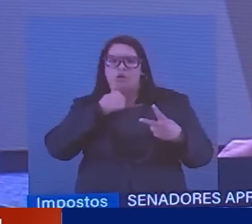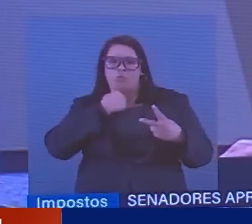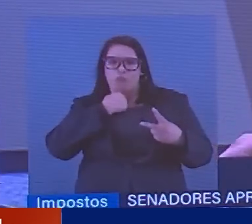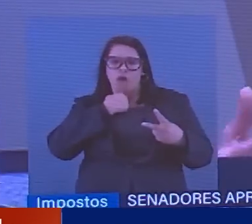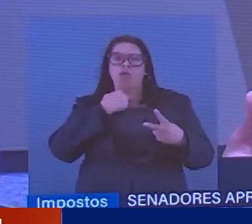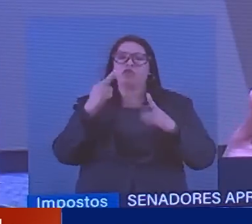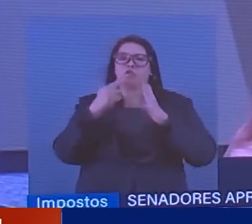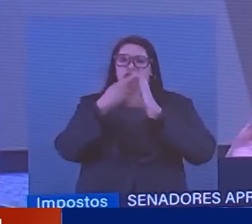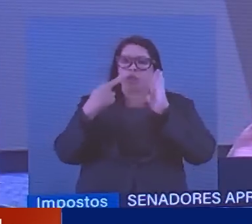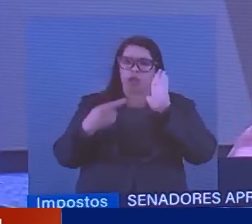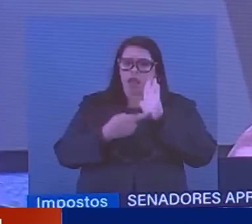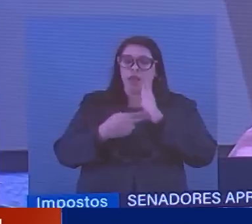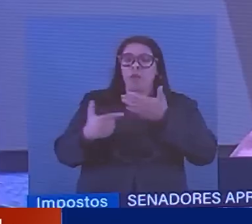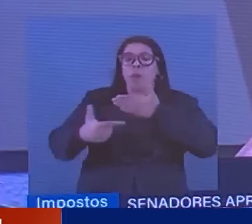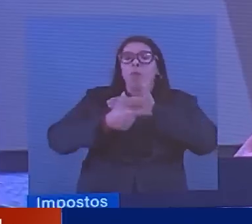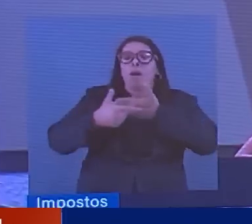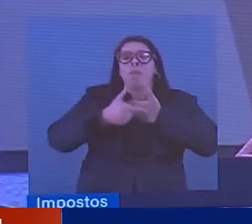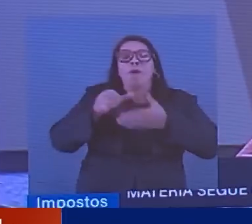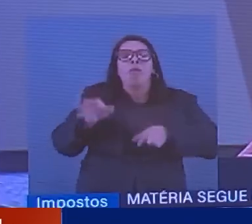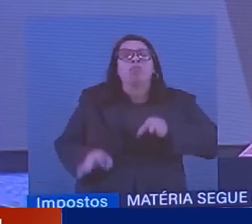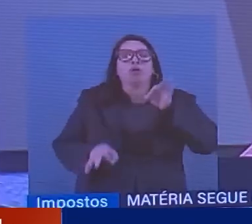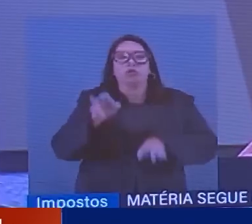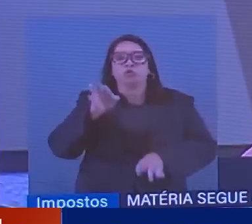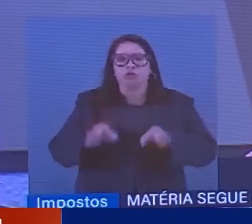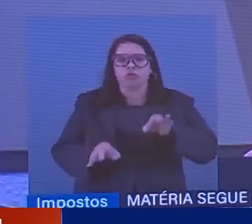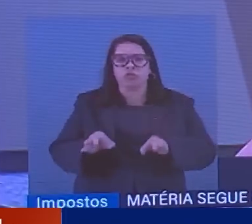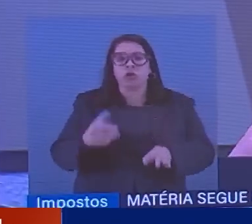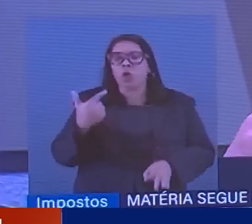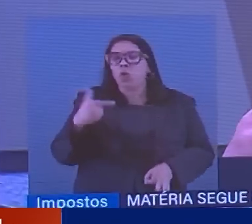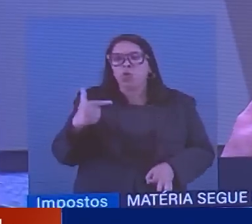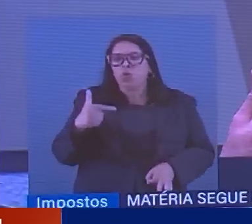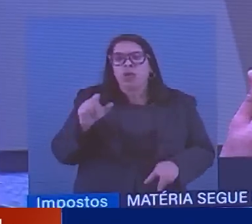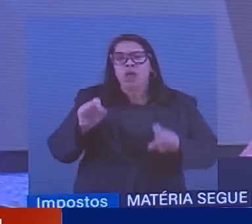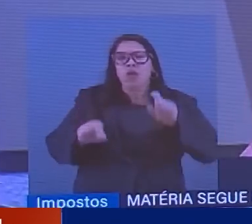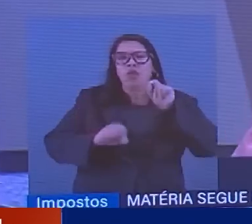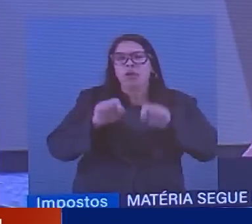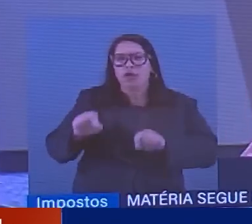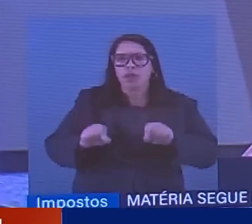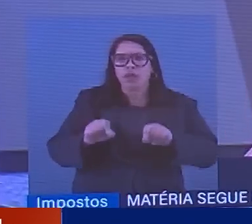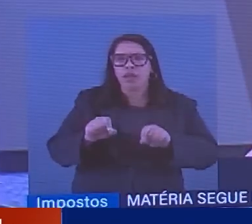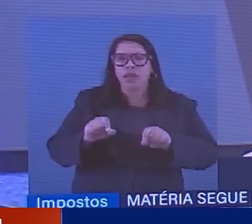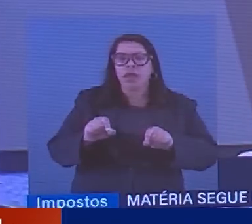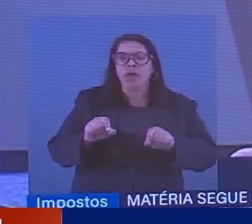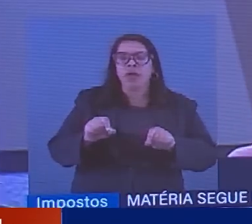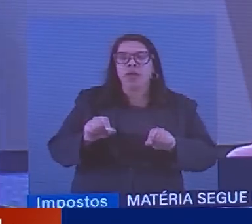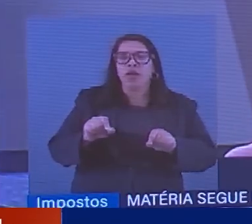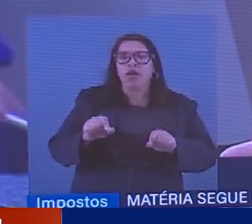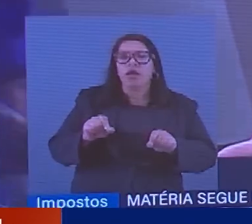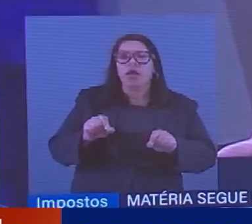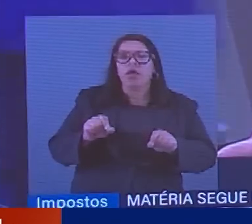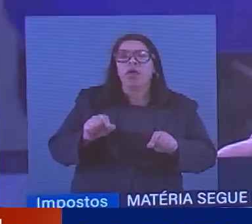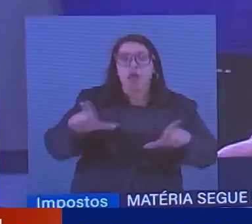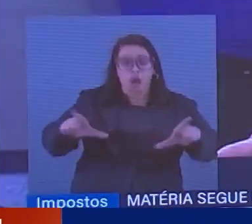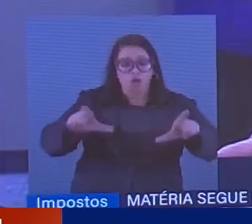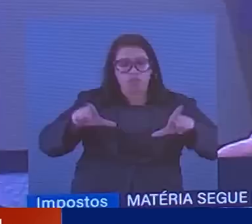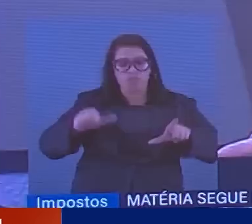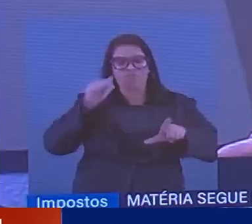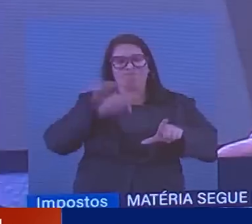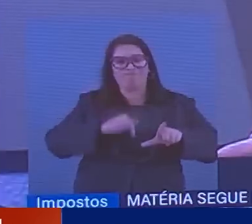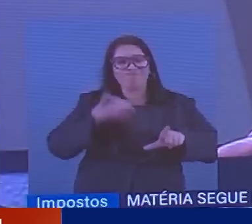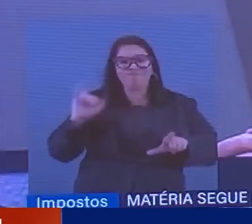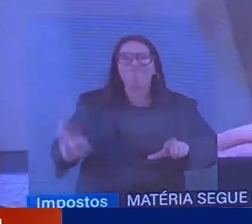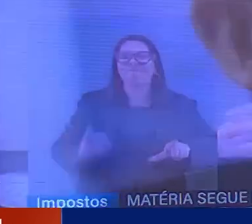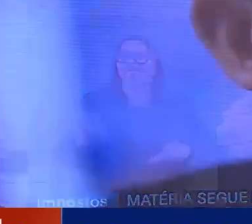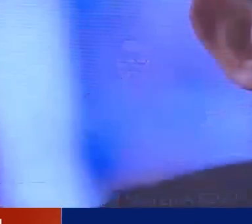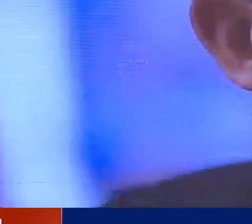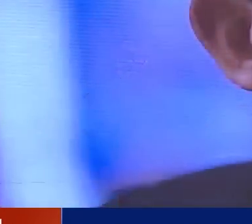Amassado. As pessoas não vão se lembrar, mas eu fui amassado no chat quando eu falei mal do Lira, irmão. Depois